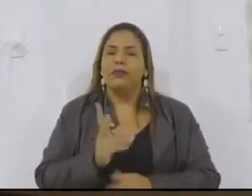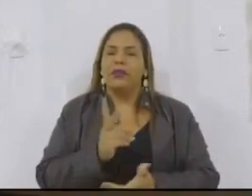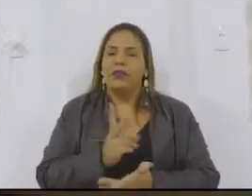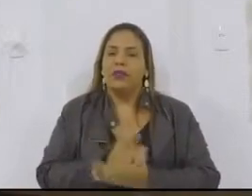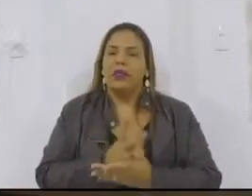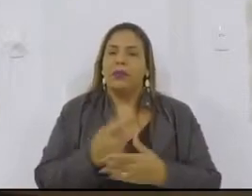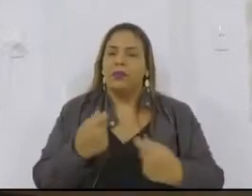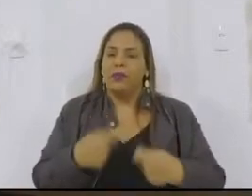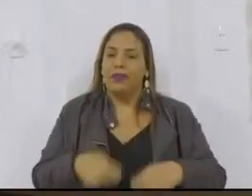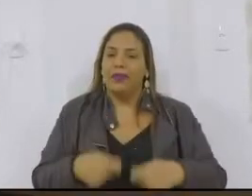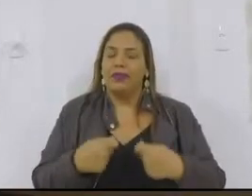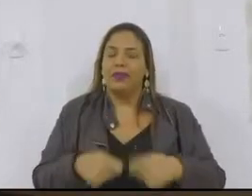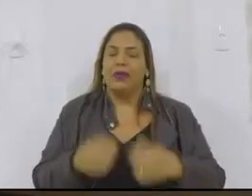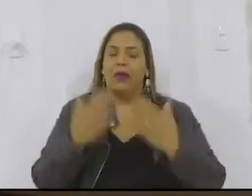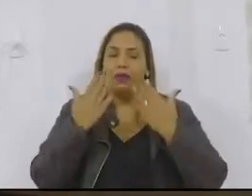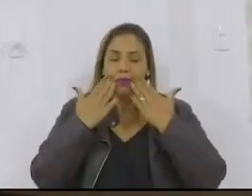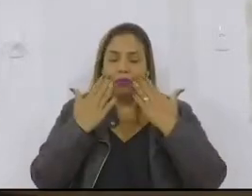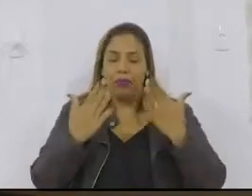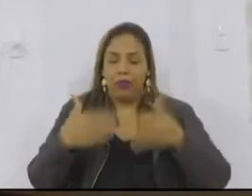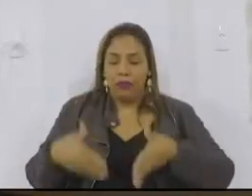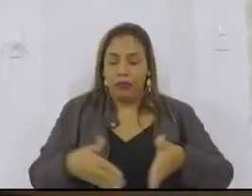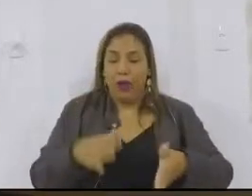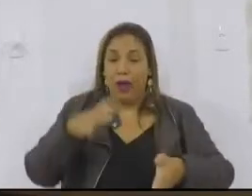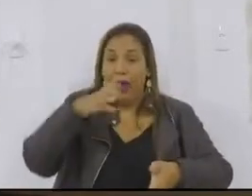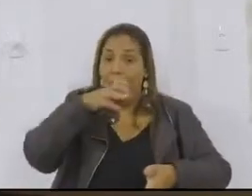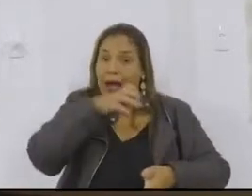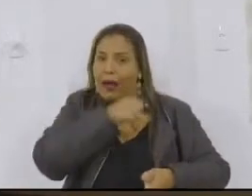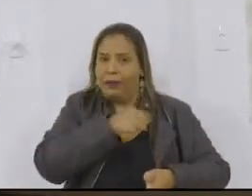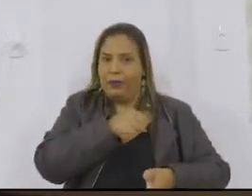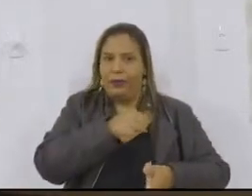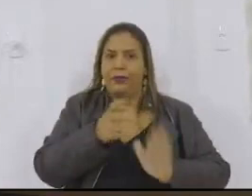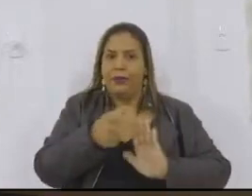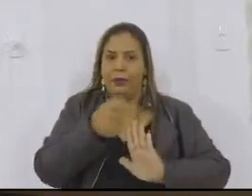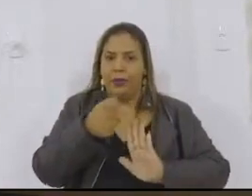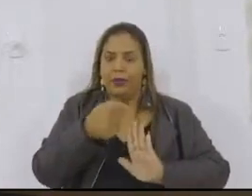excessiva. Diante do exposto, solicito atendimento urgente dessa proposição.